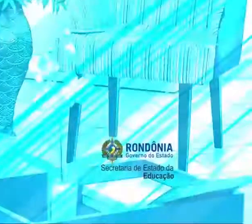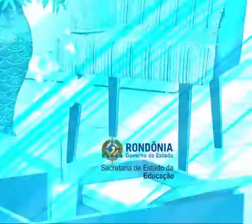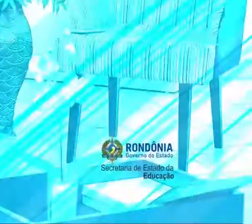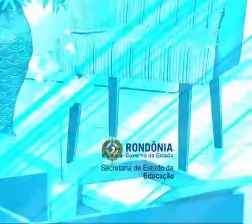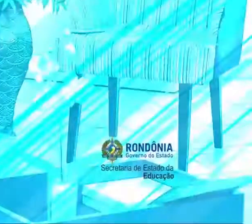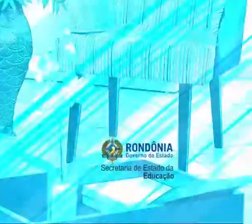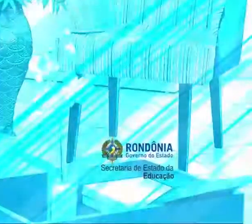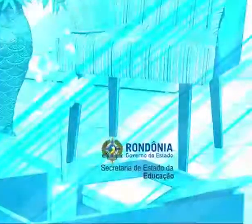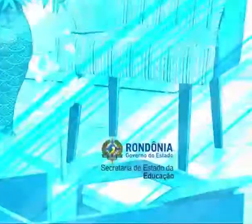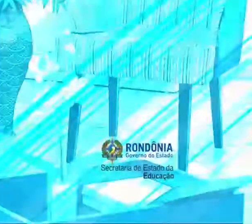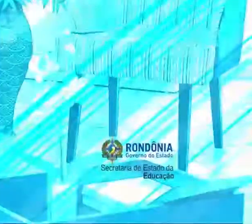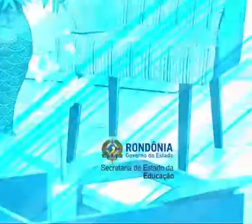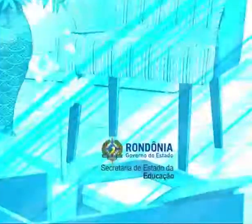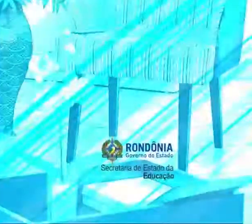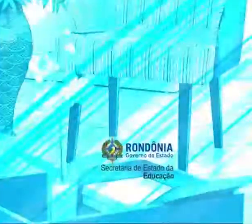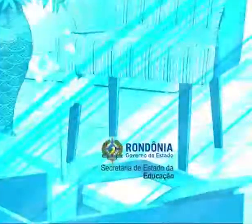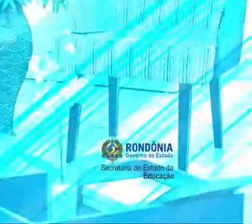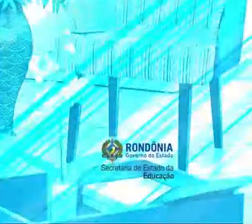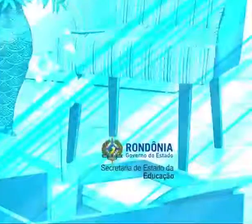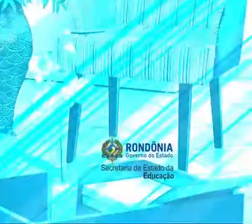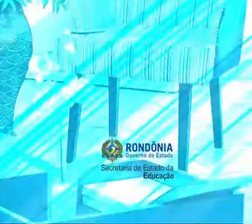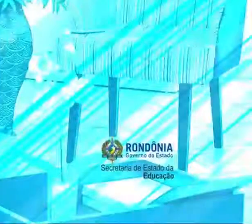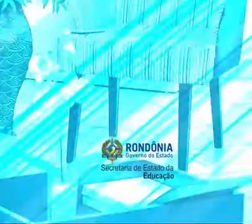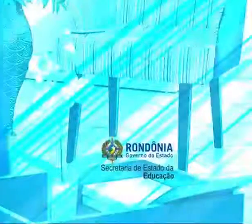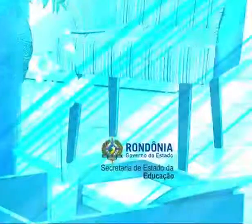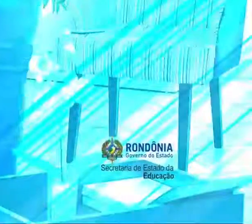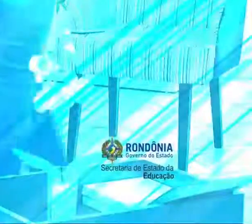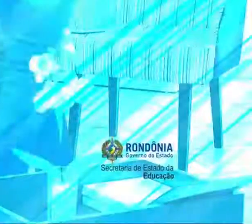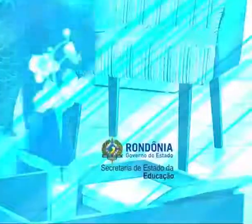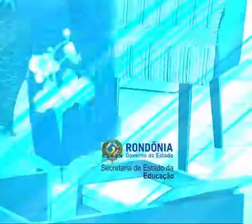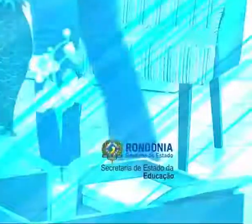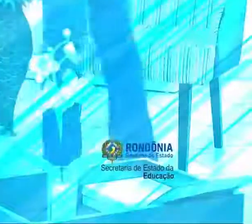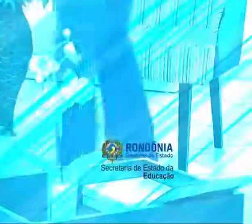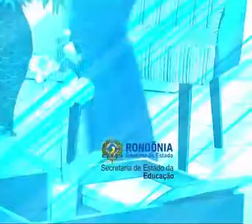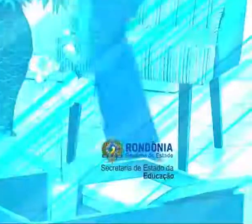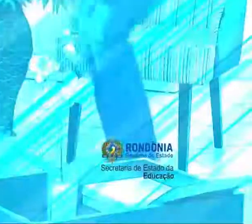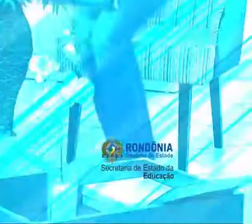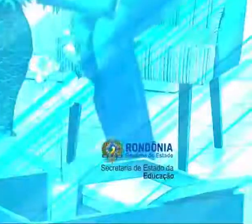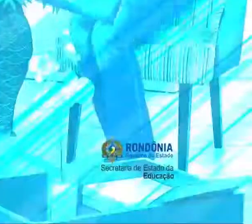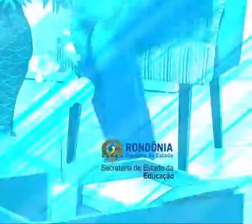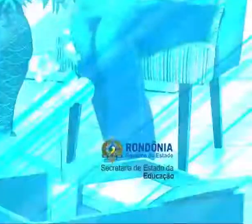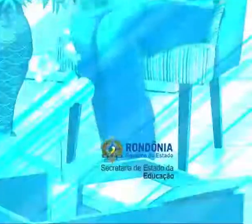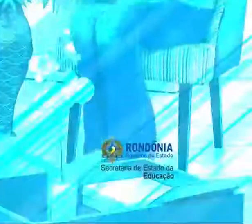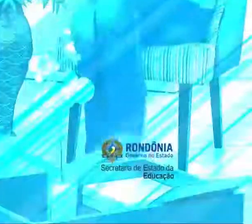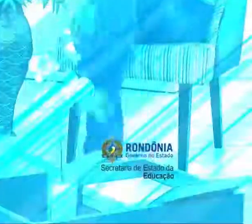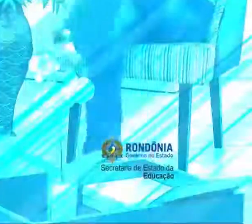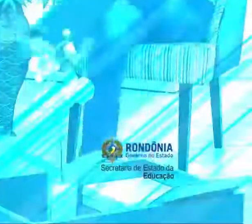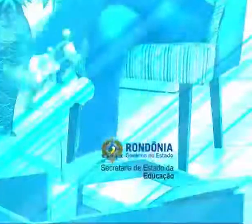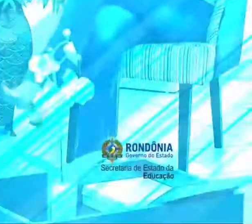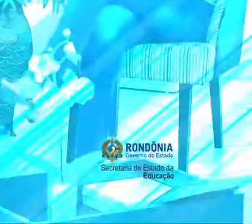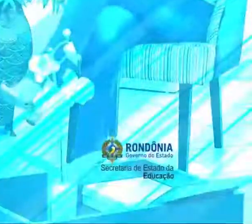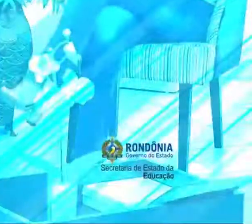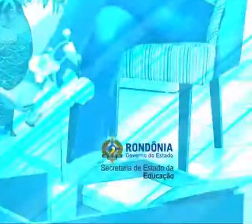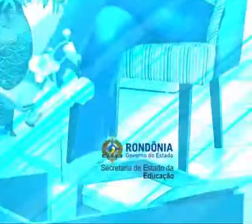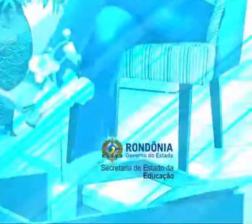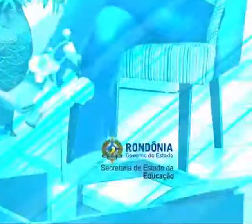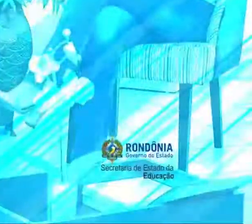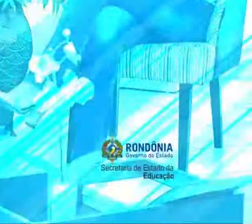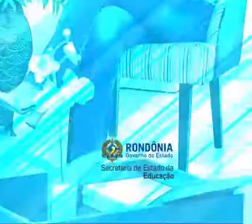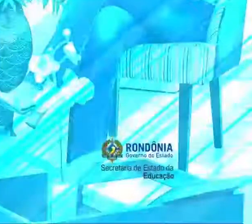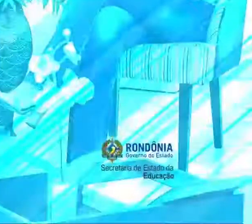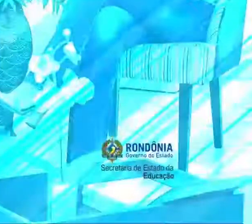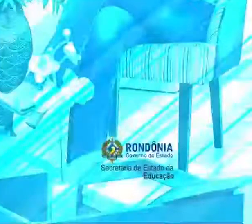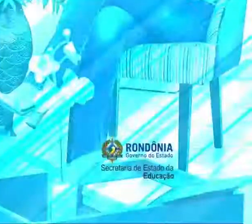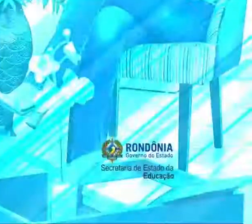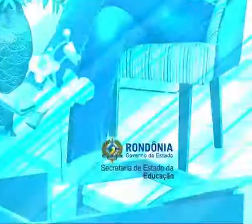competitivo, pequenos detalhes fazem toda a diferença. E hoje nós vamos aprender tudo sobre linguagem corporal correta que se deve ter durante uma entrevista